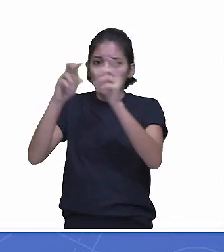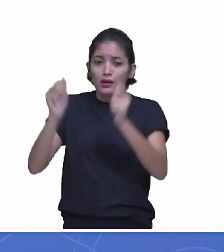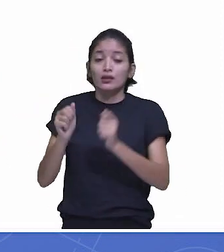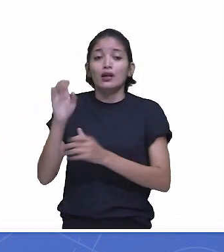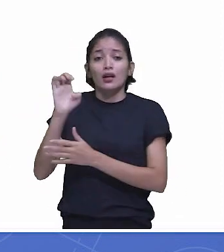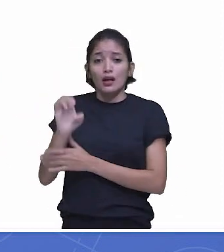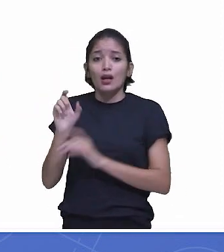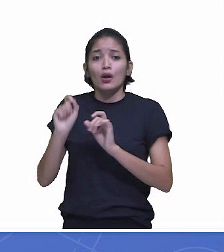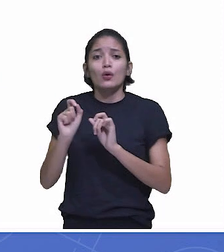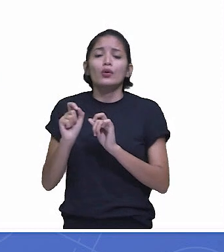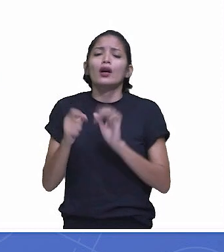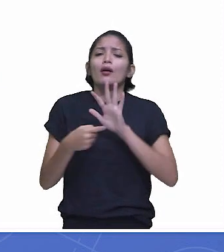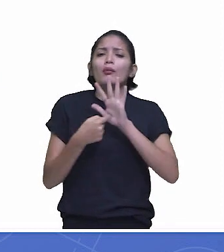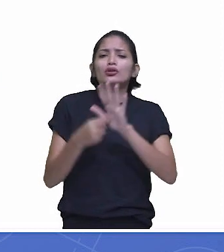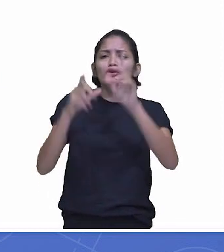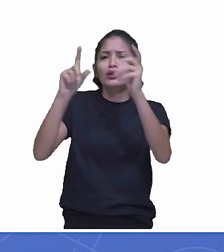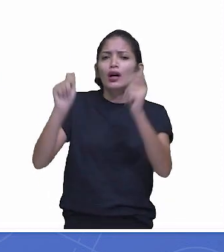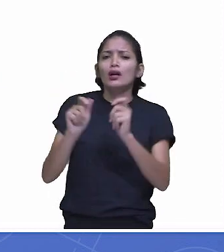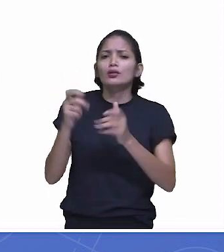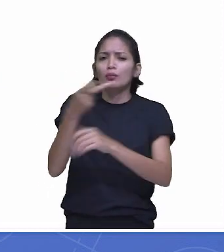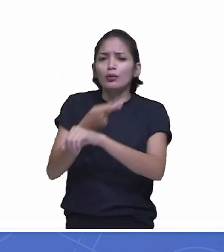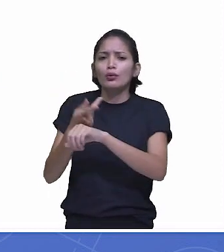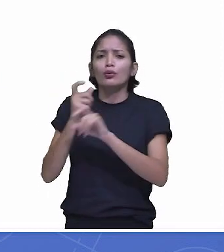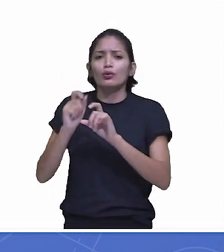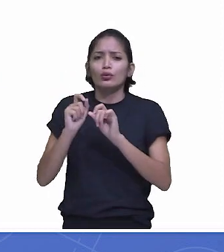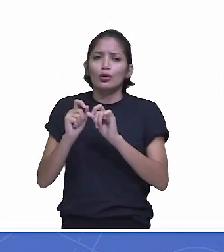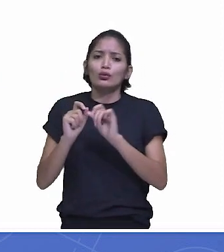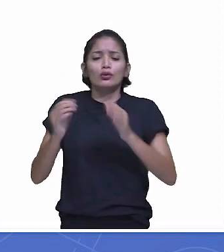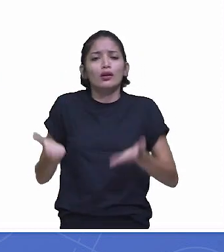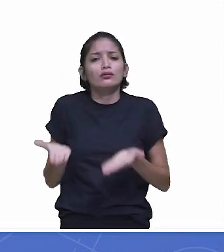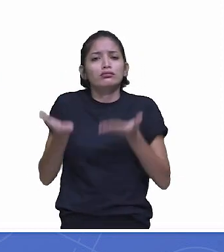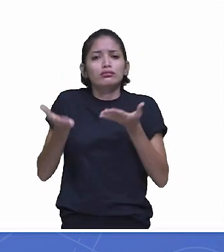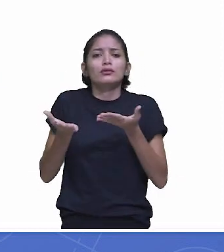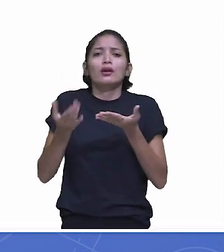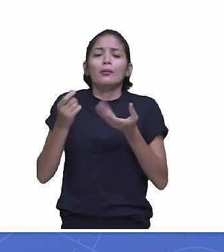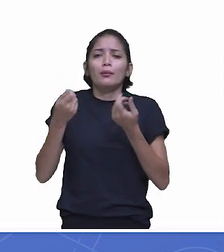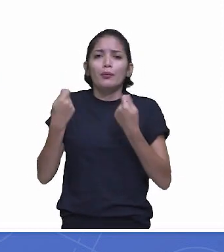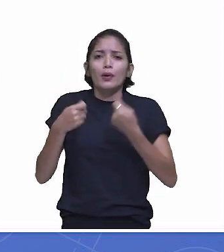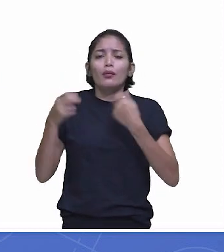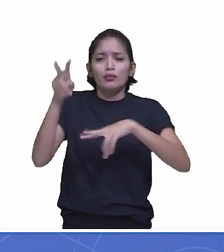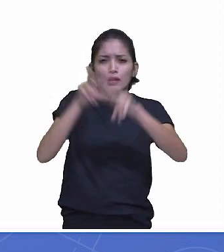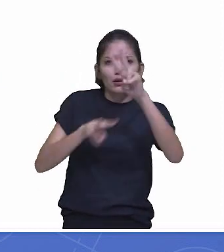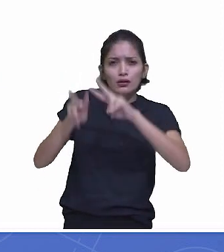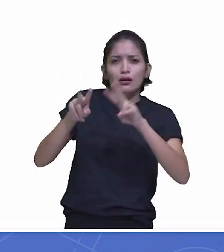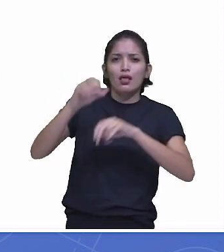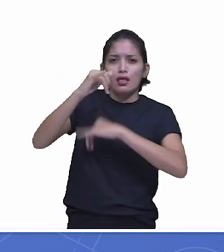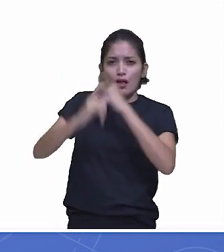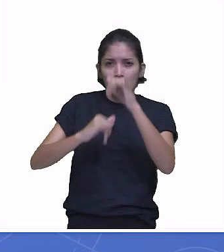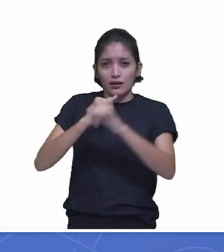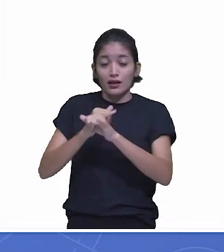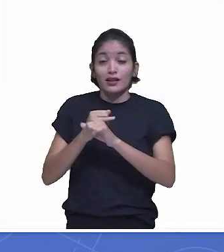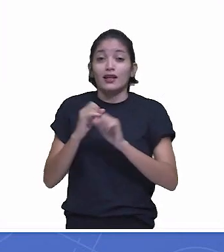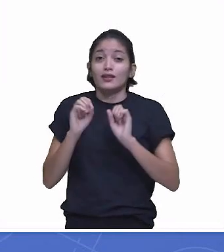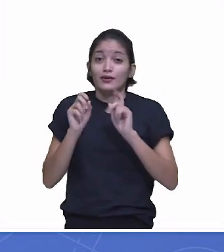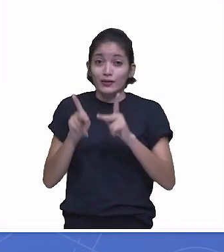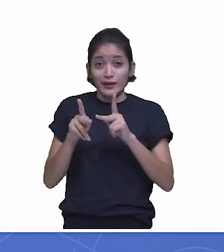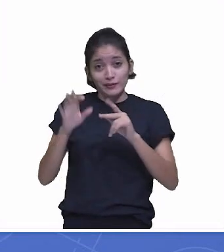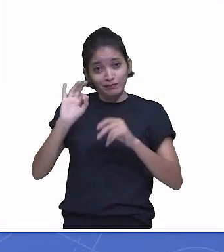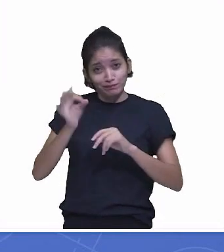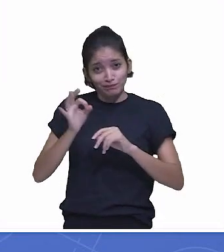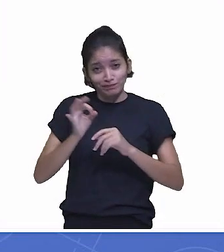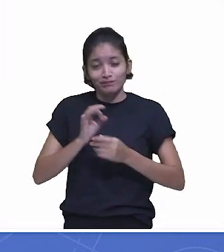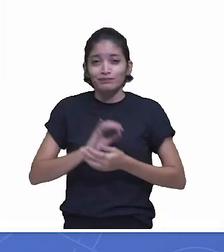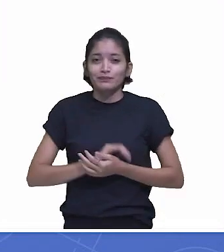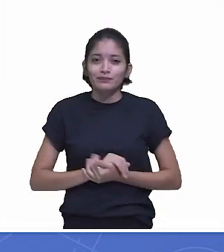E. Enaltecer a arte, buscando popularizá-la por meio da possibilidade de visualização